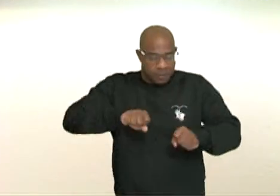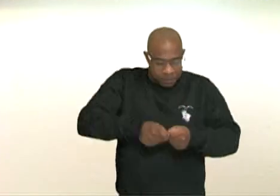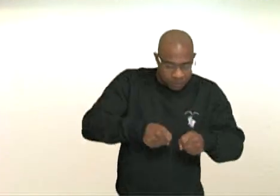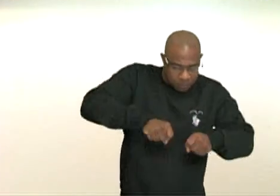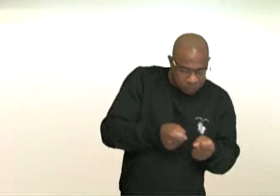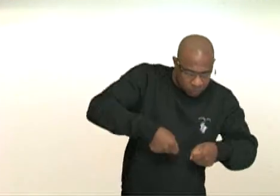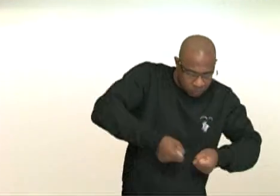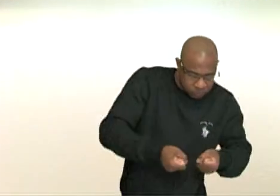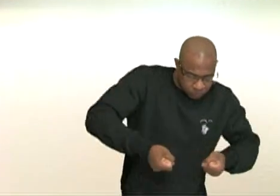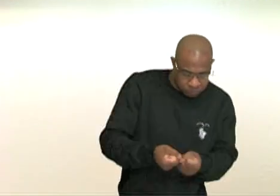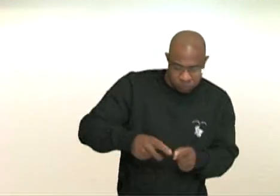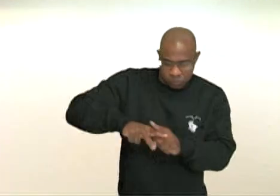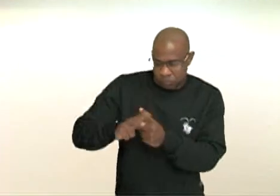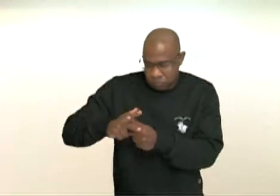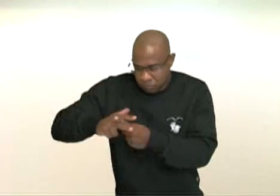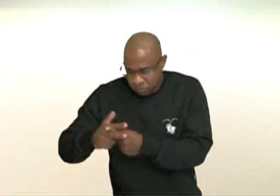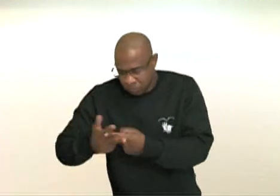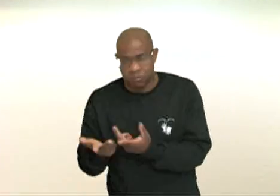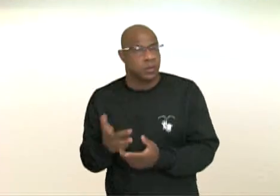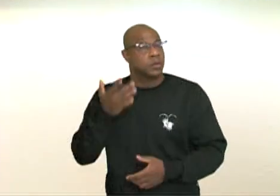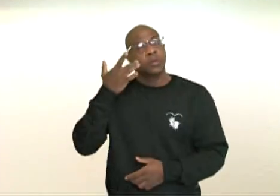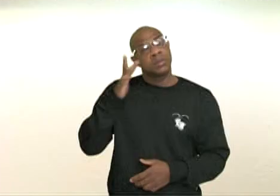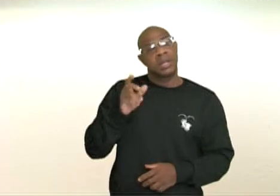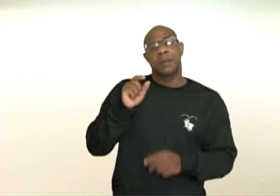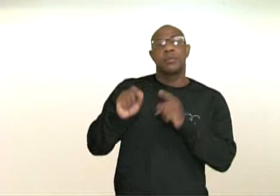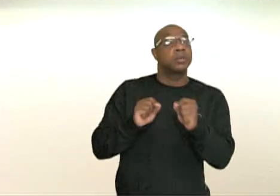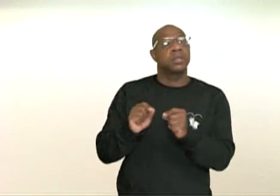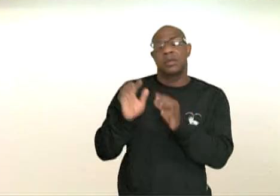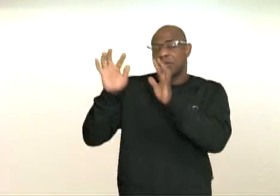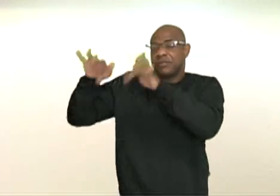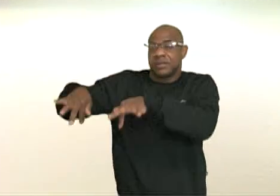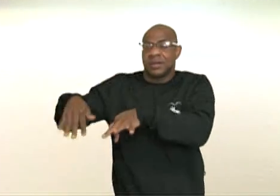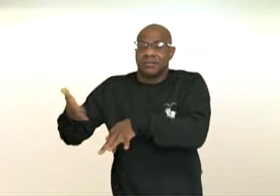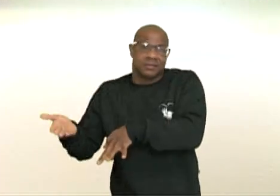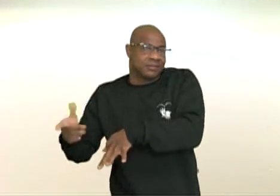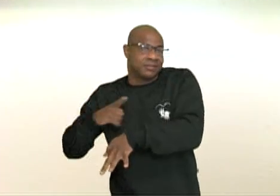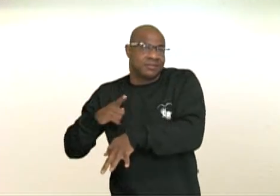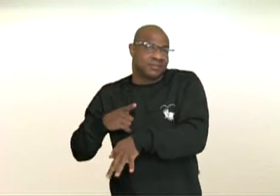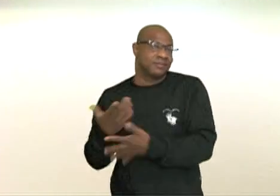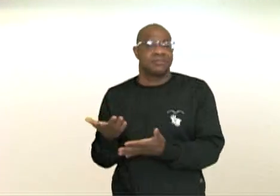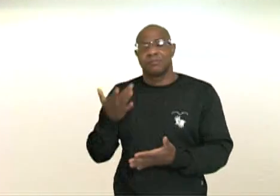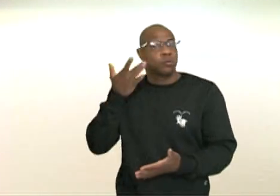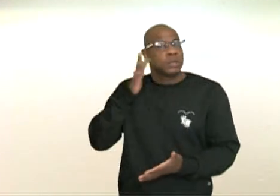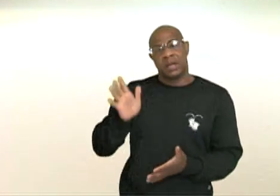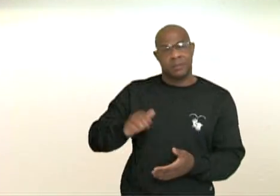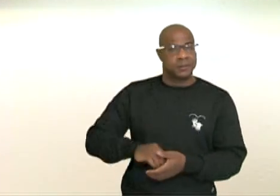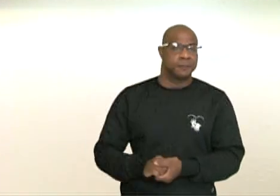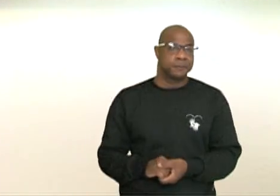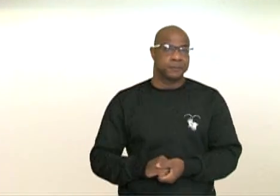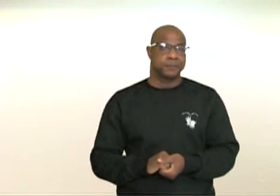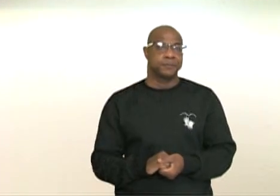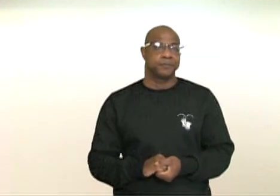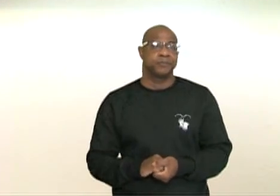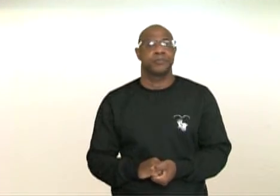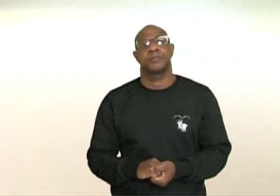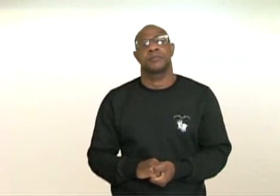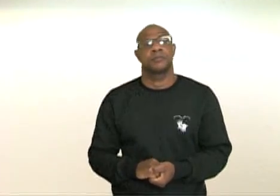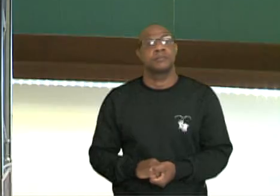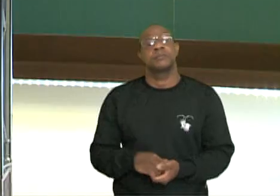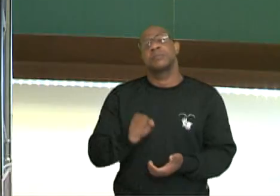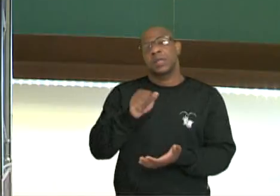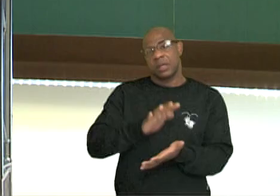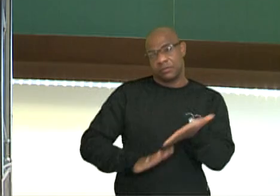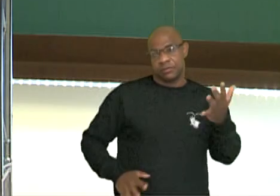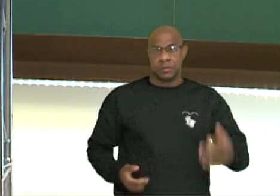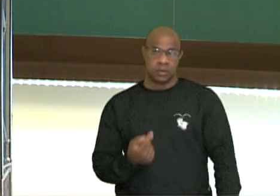vai pintar alguma coisa e nem sabe qual é o produto final que vai chegar. Essa é a especialização do trabalho. E